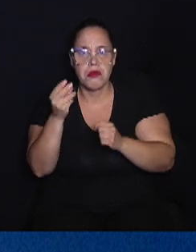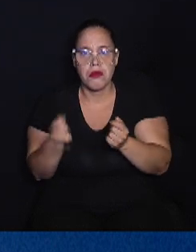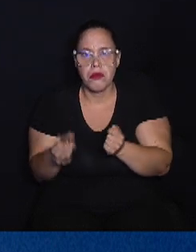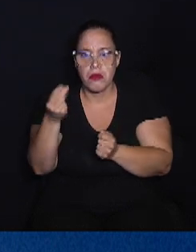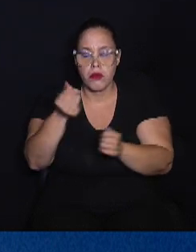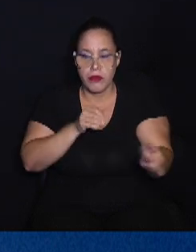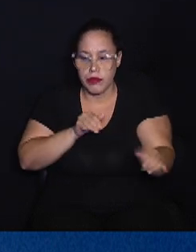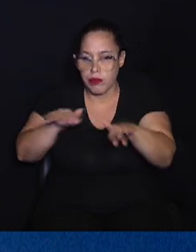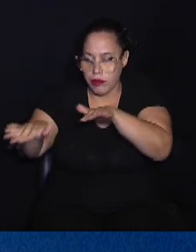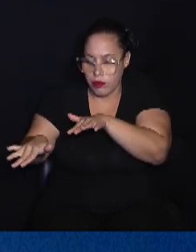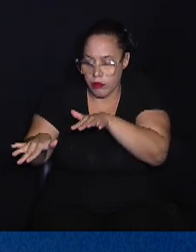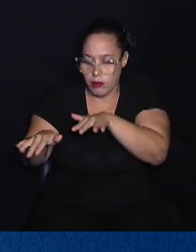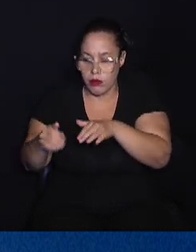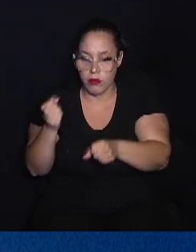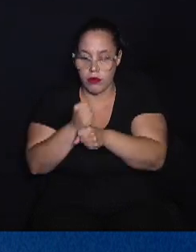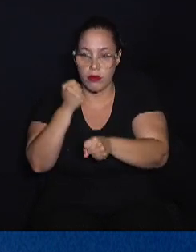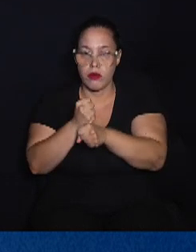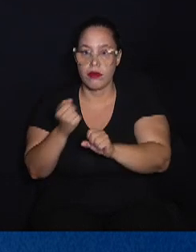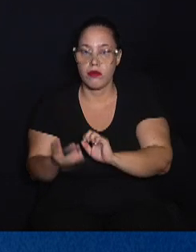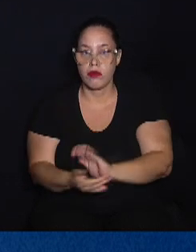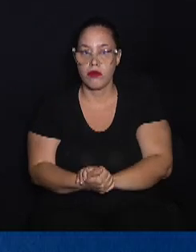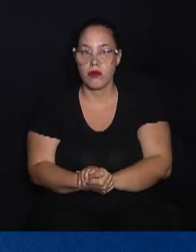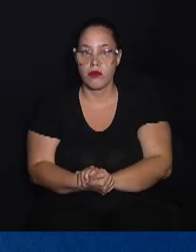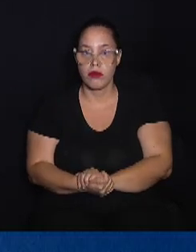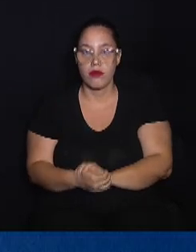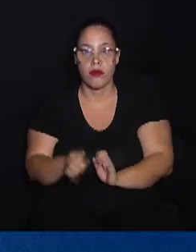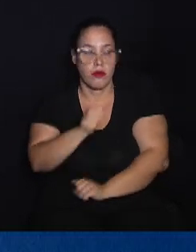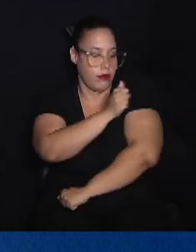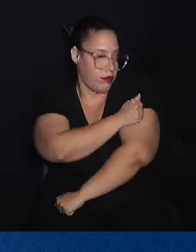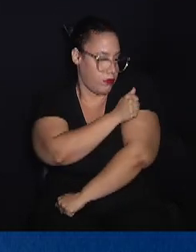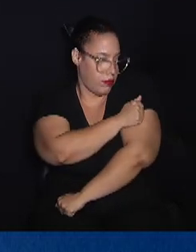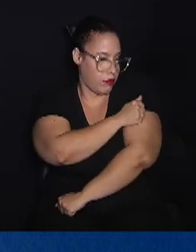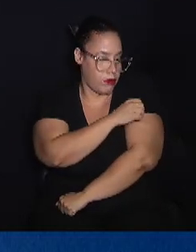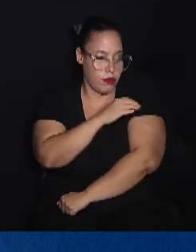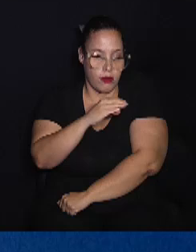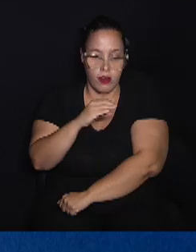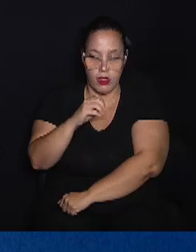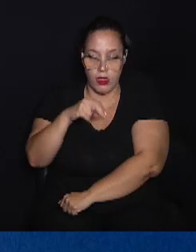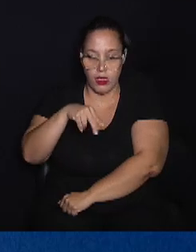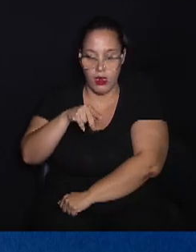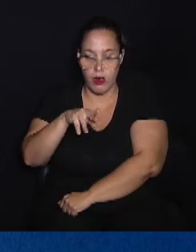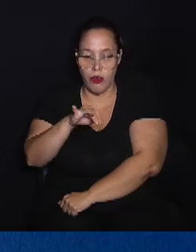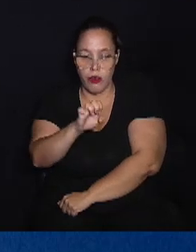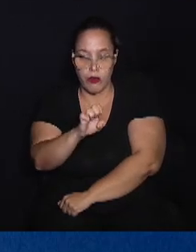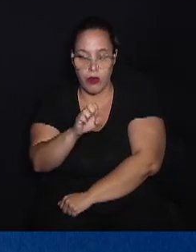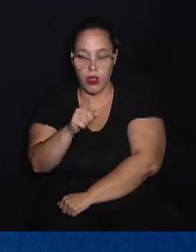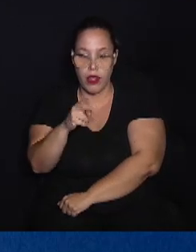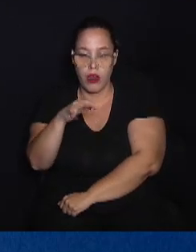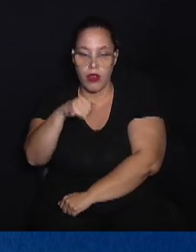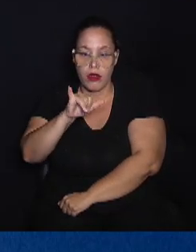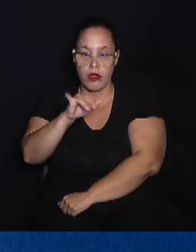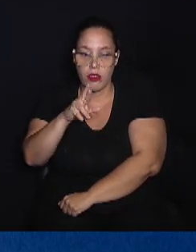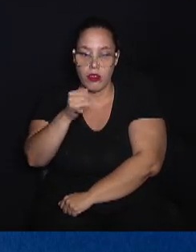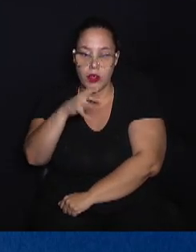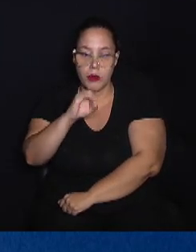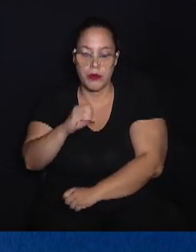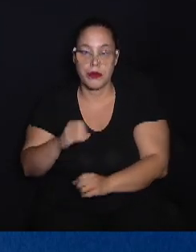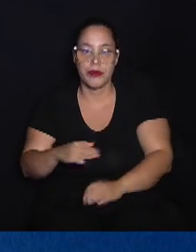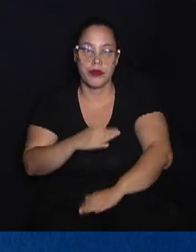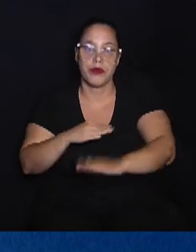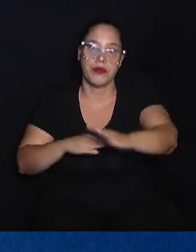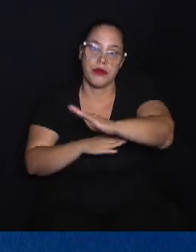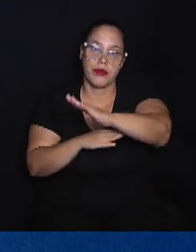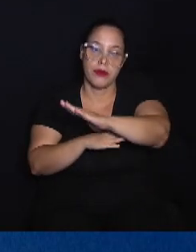destinadas para a construção alunos do sei Nav mã e professor Darc Ribeiro participam do programa